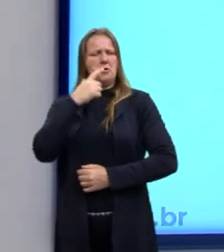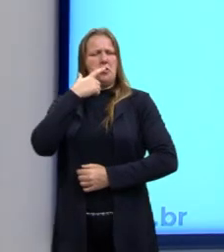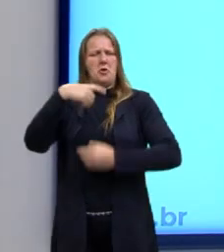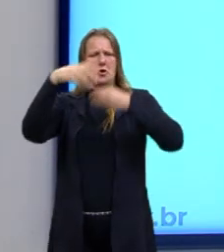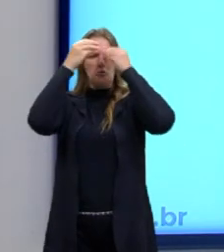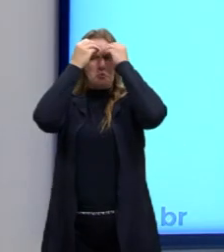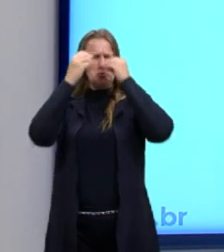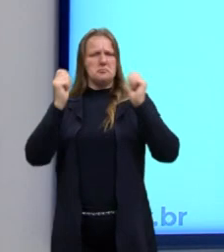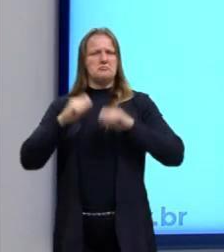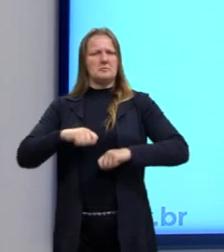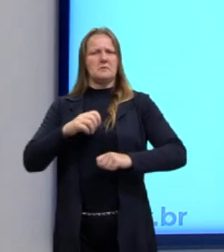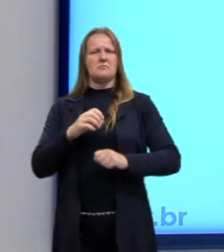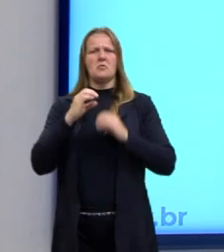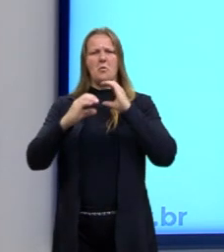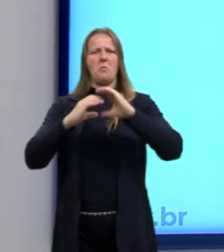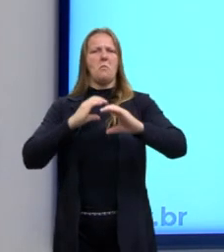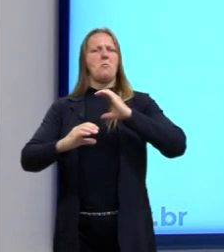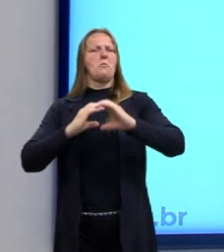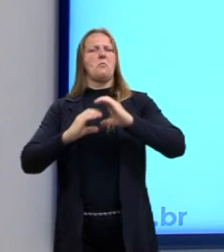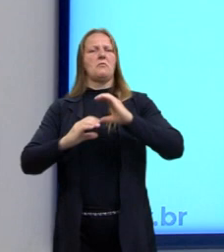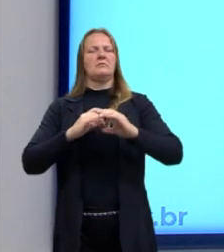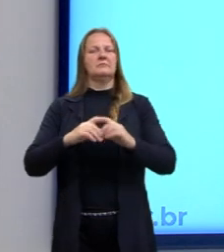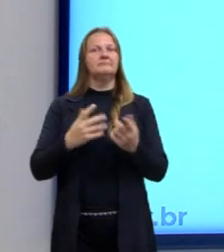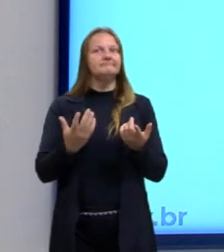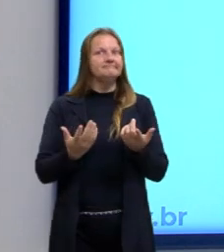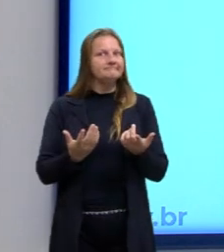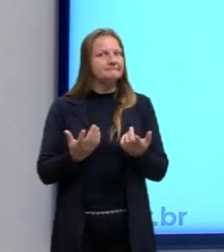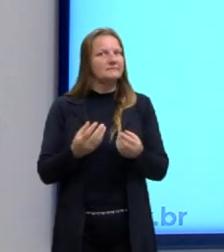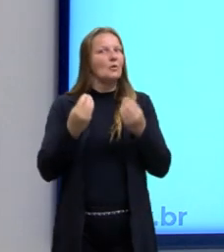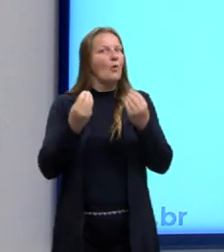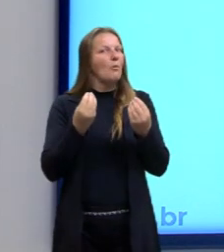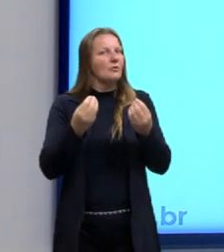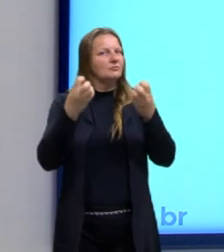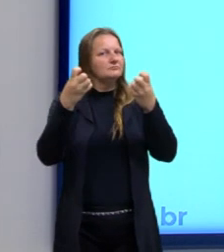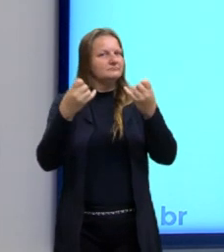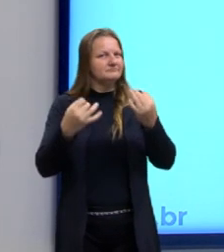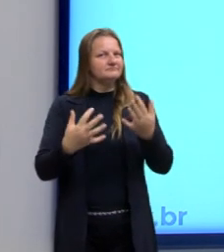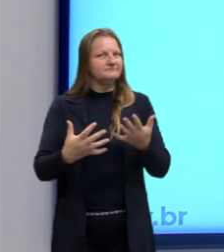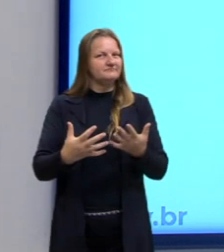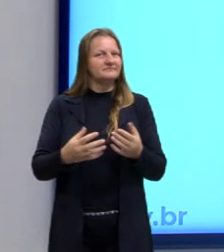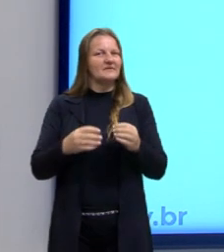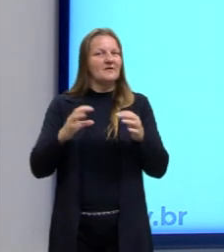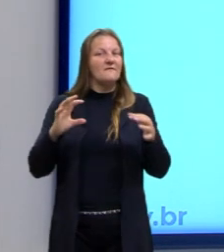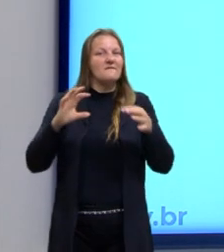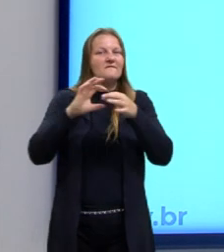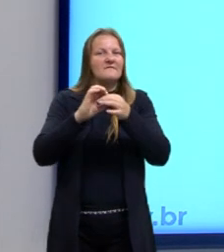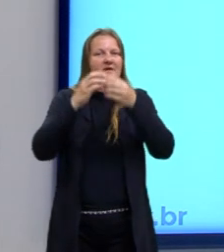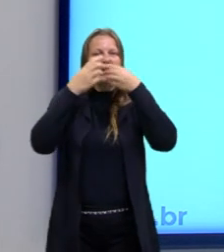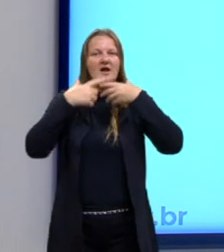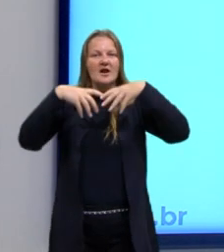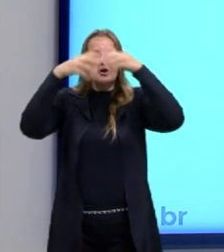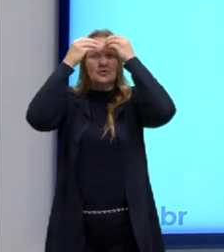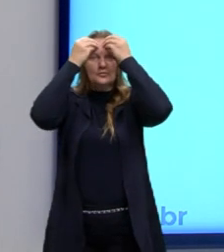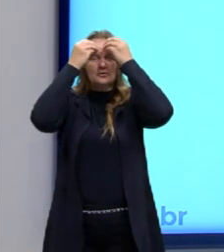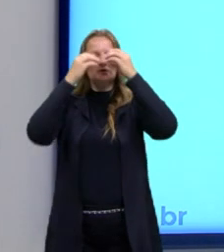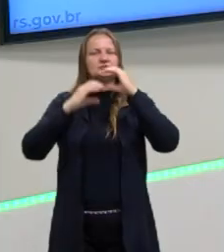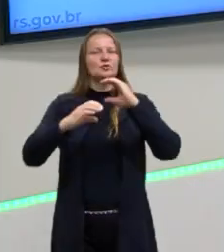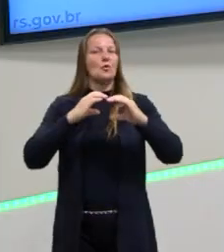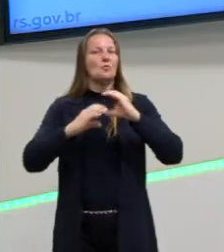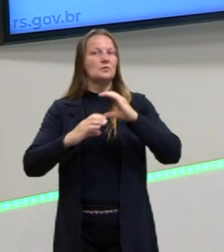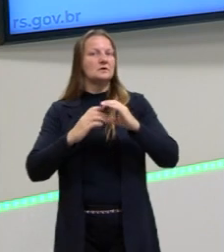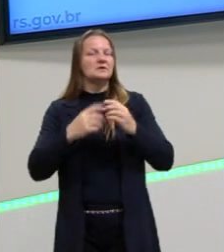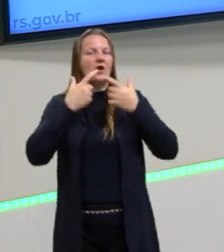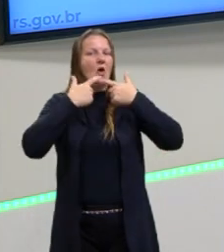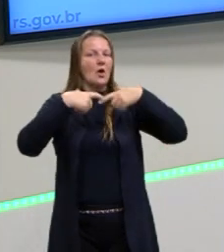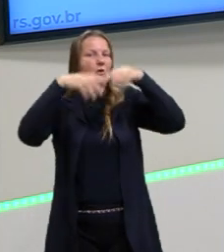com sua capacidade comunicativa Então veja só vamos tratar hoje dessas questões da comunicação da